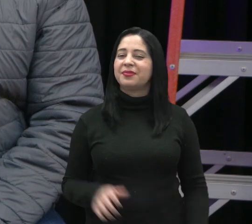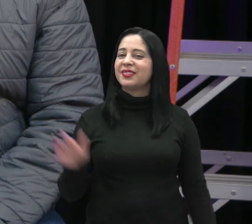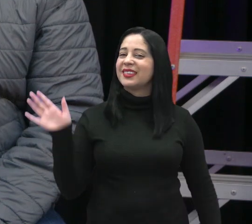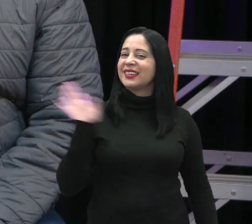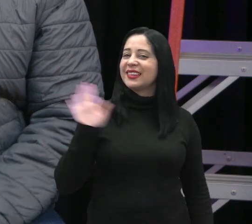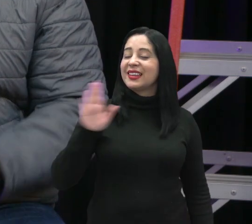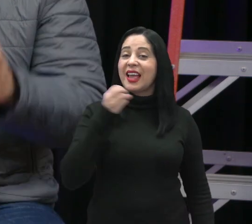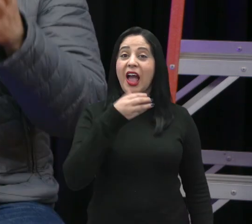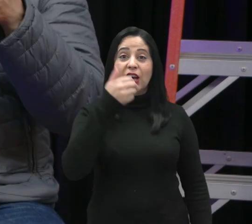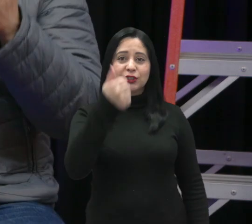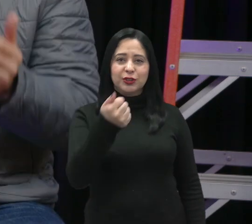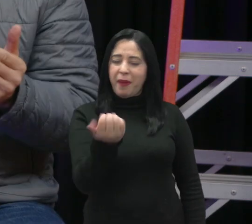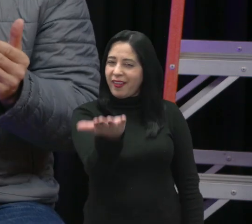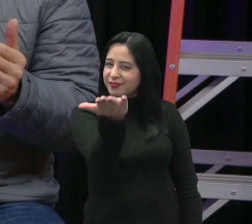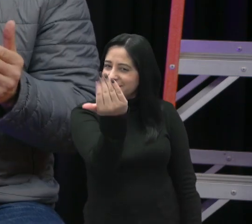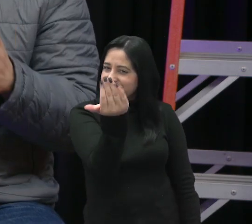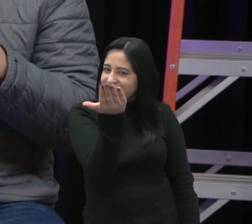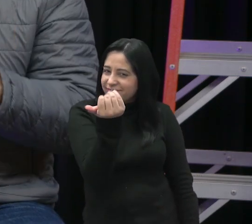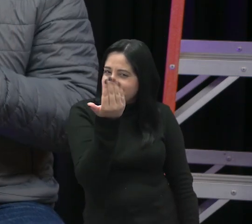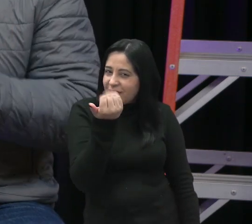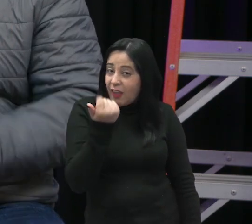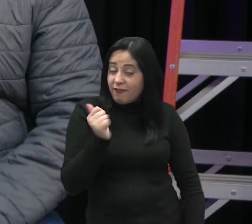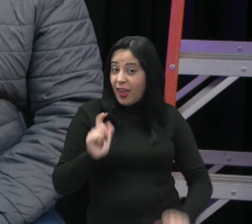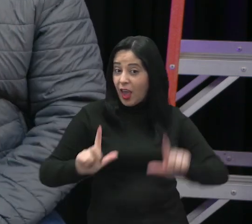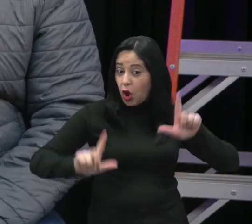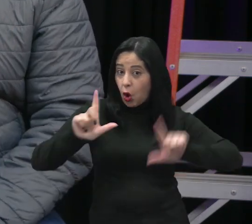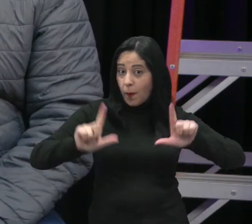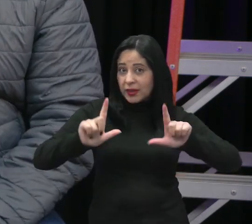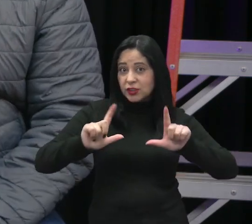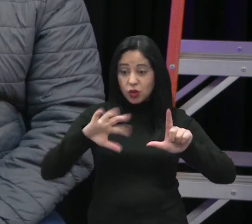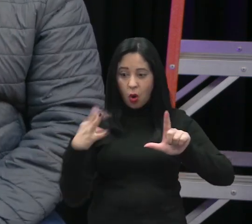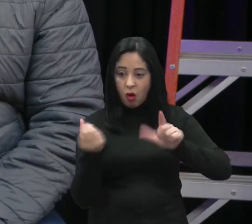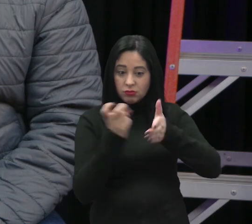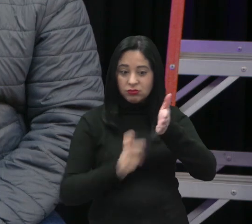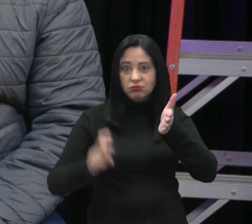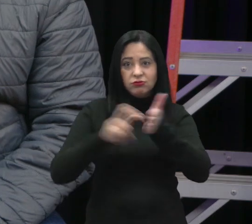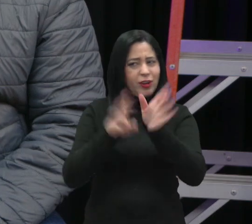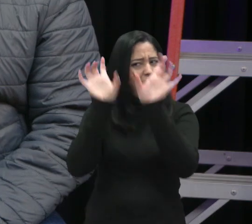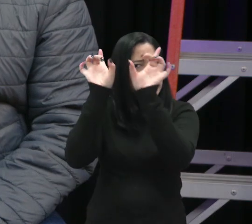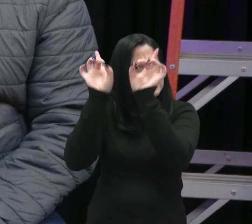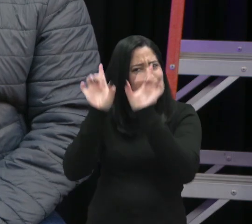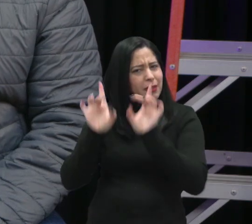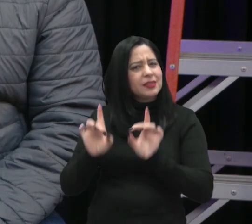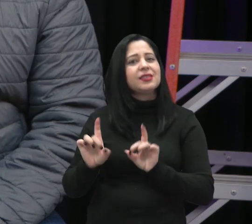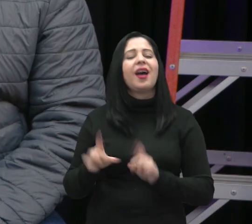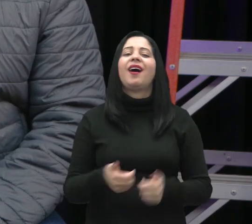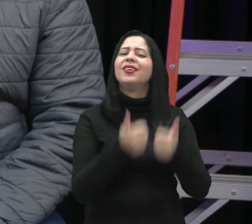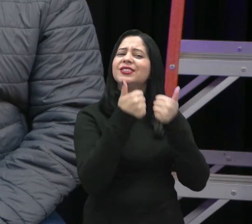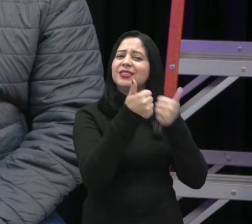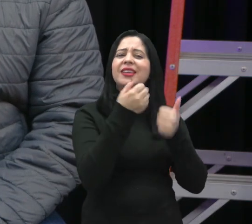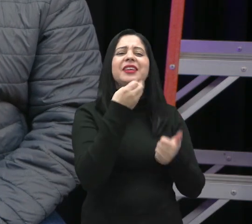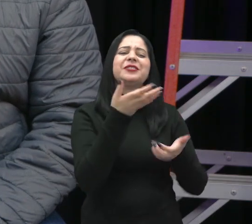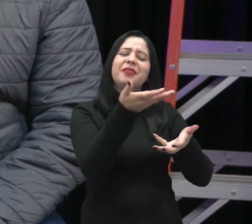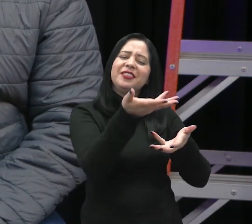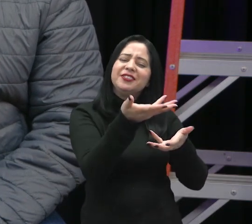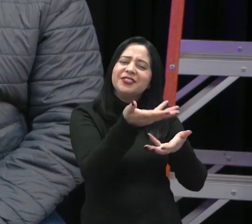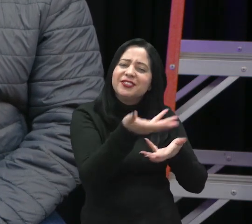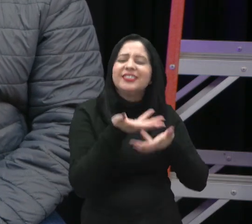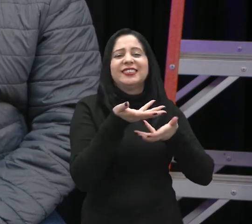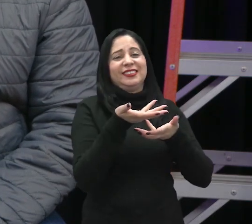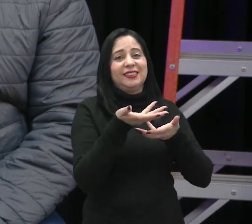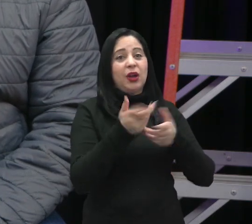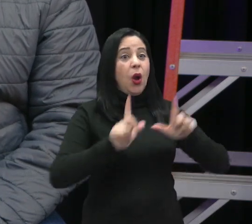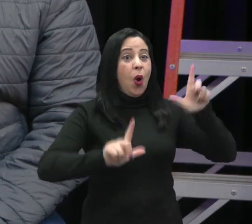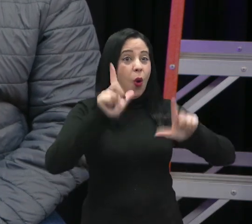E aí, pessoal, tudo bem? Vem chegando mais, porque hoje Conexão Cultura tá muito especial. Tudo certo, pessoal? Bem-vindos, viu? Pois